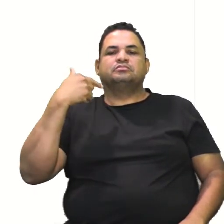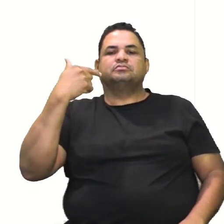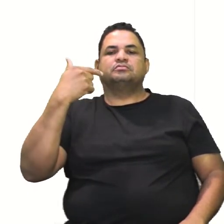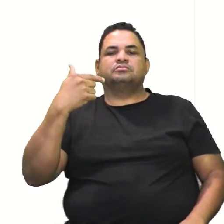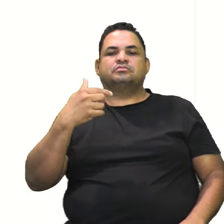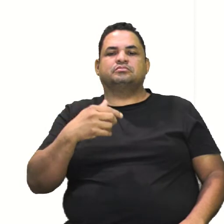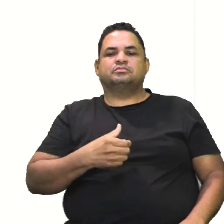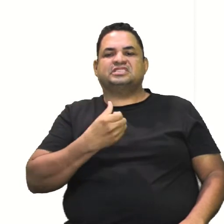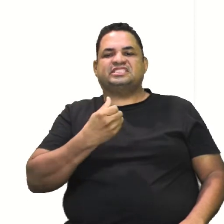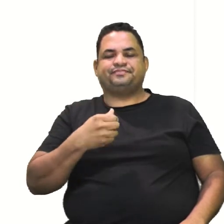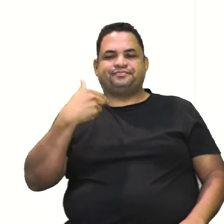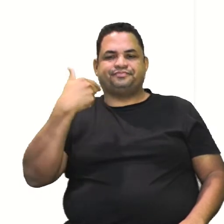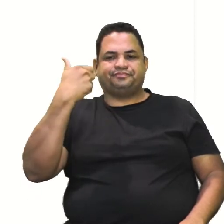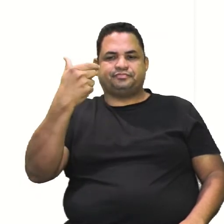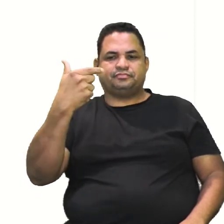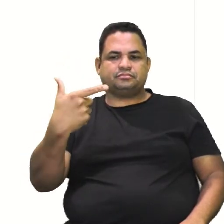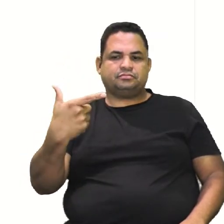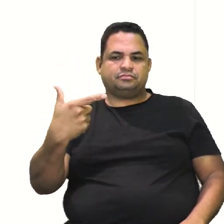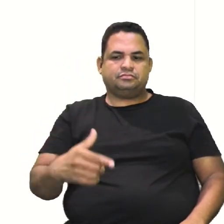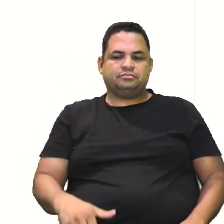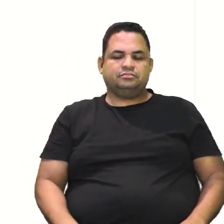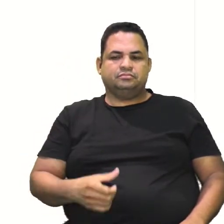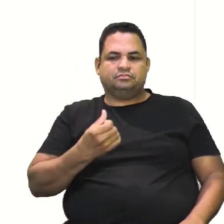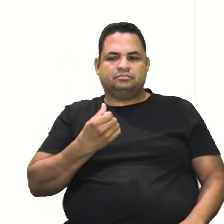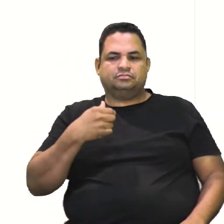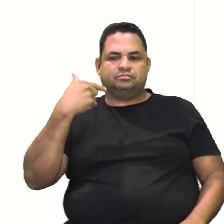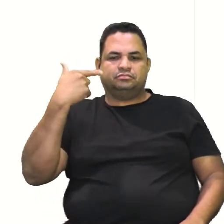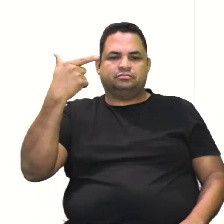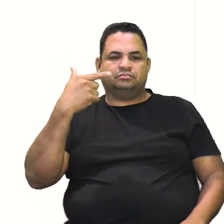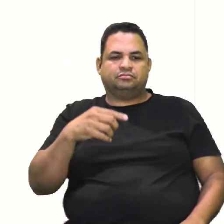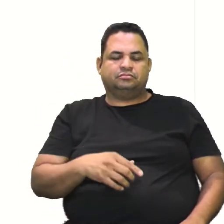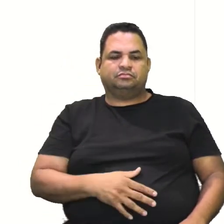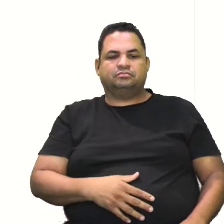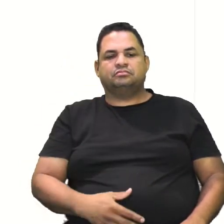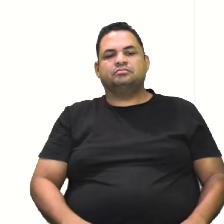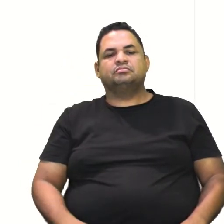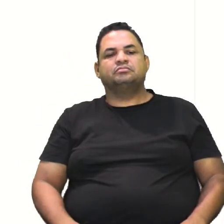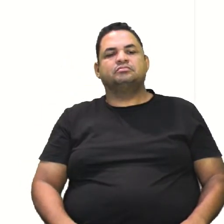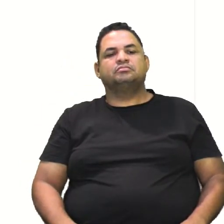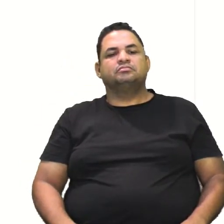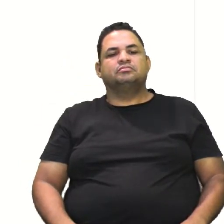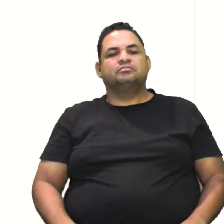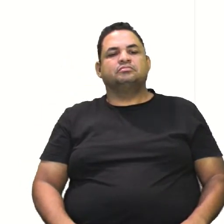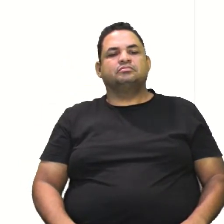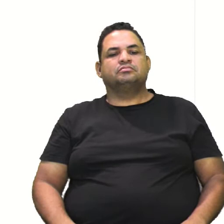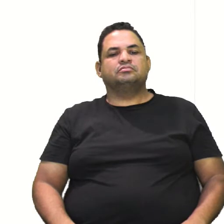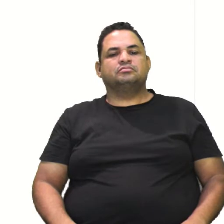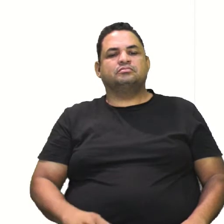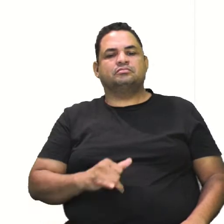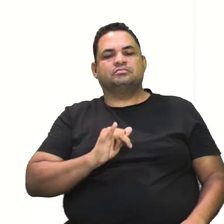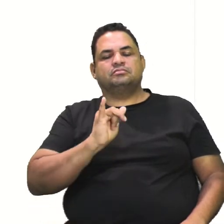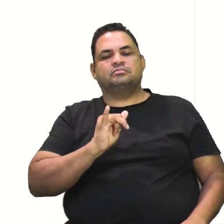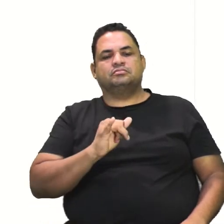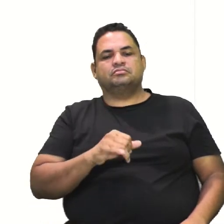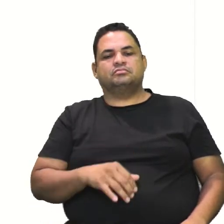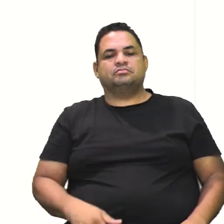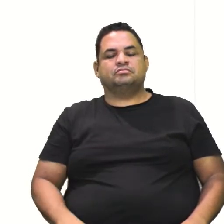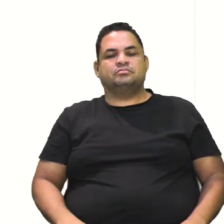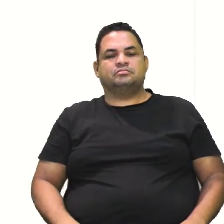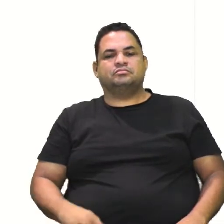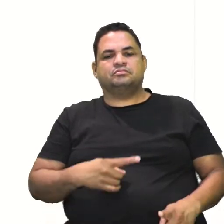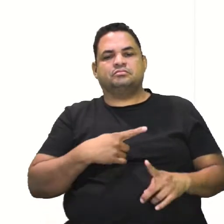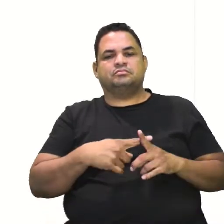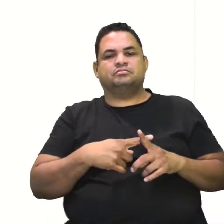quadrado, o raio é? 6 ao quadrado. Isso mesmo. Então, lá, x menos 2 ao quadrado mais y, menos com